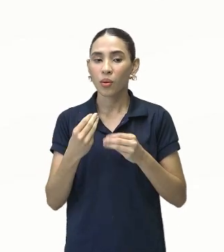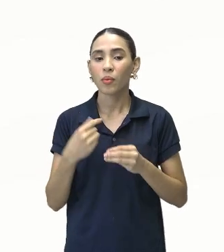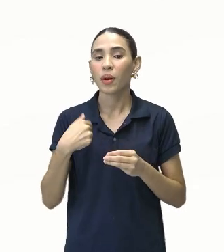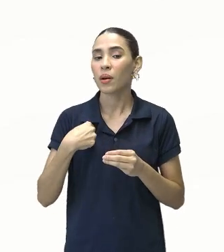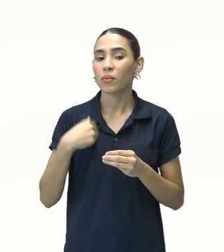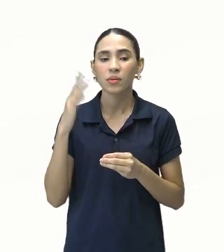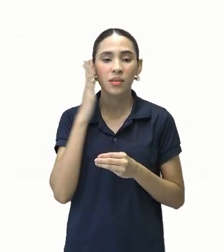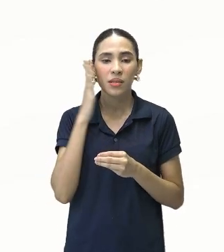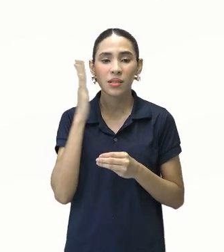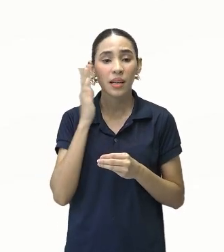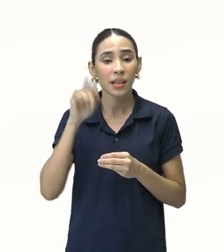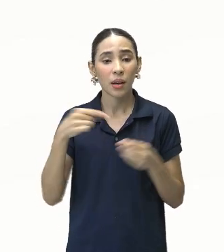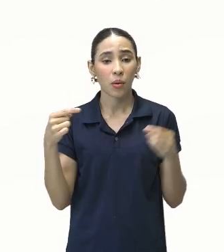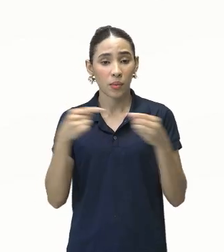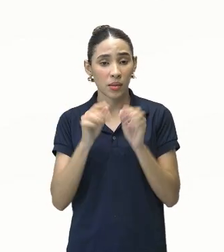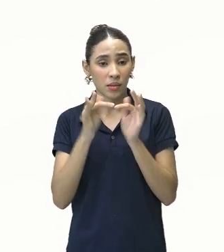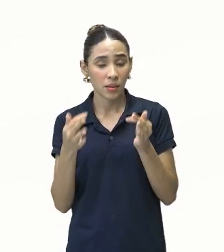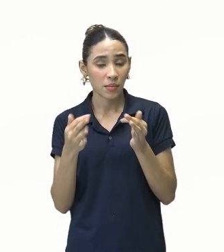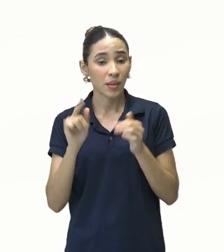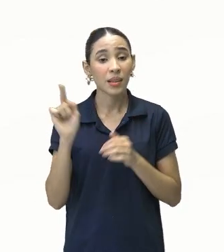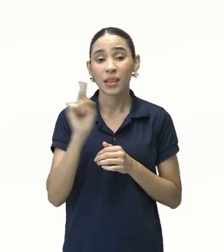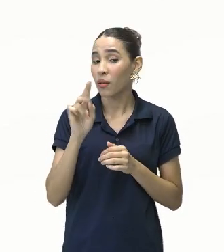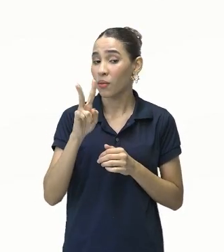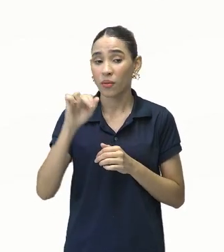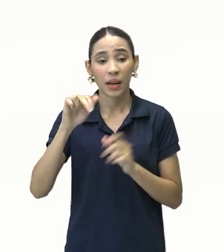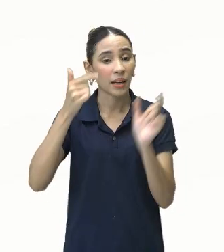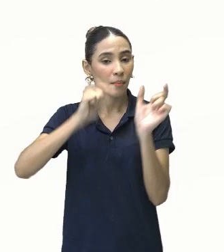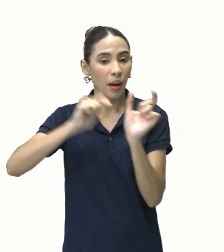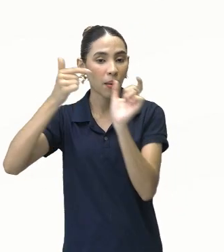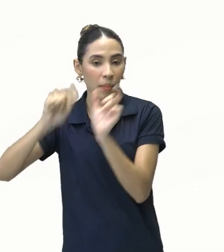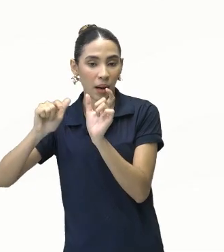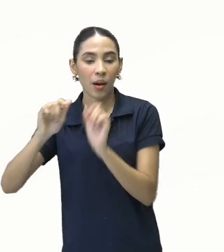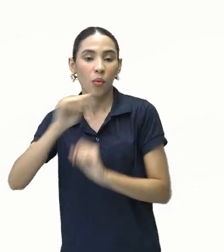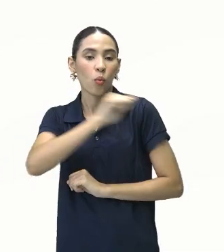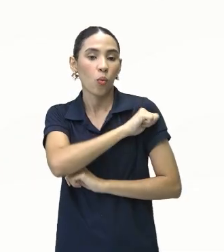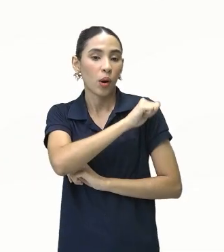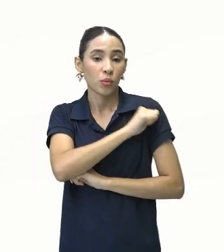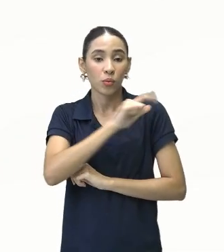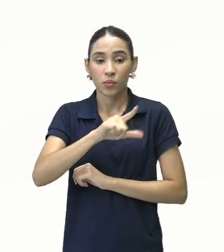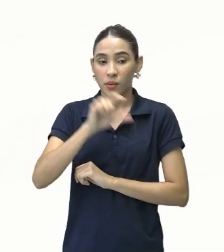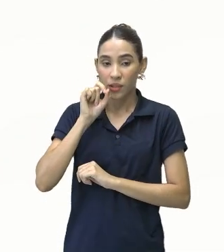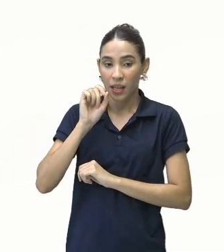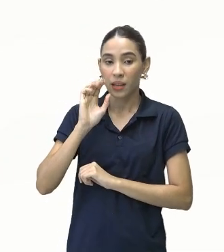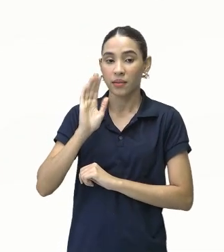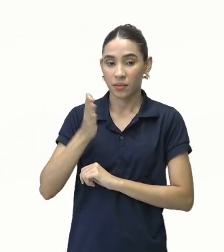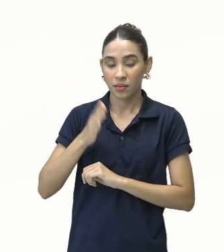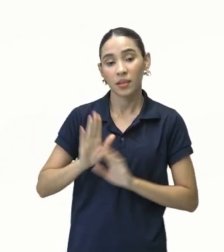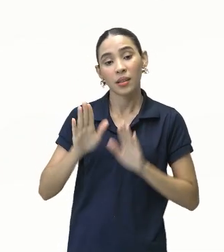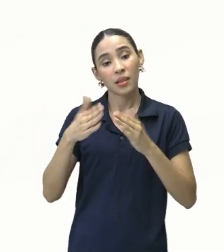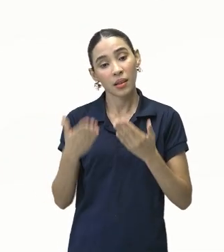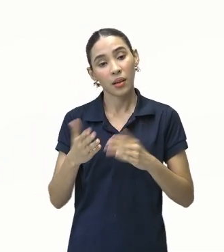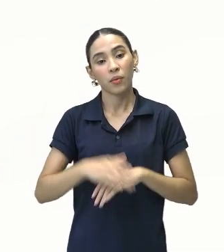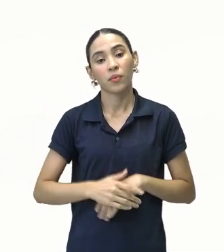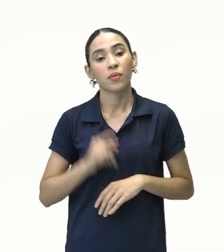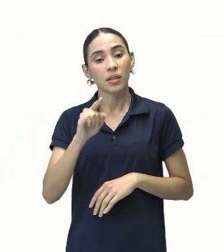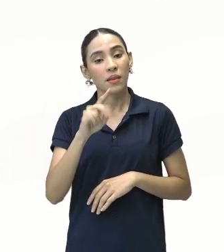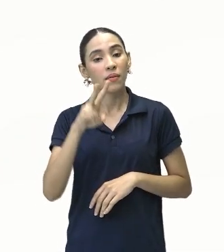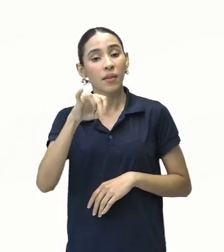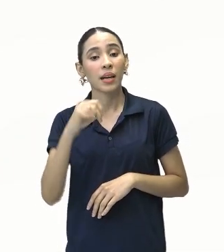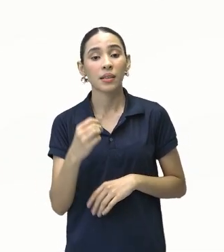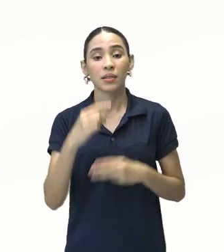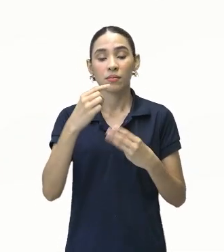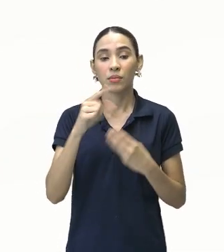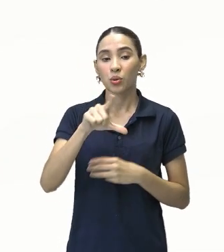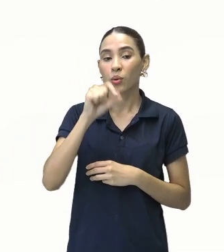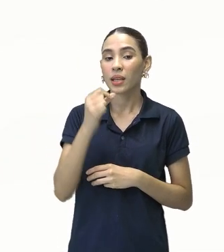combinação simples? Porque você não vai repetir, né, o aluno que já foi selecionado. Logicamente, você vai escolher